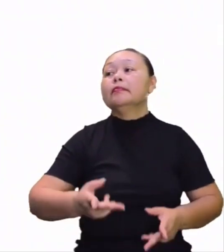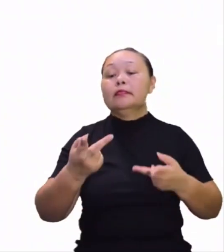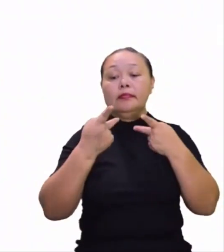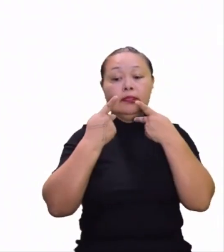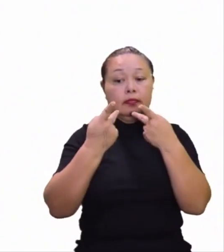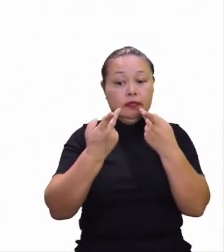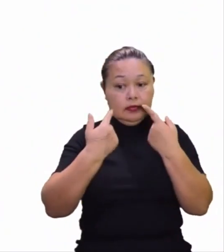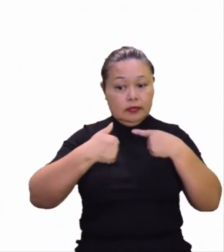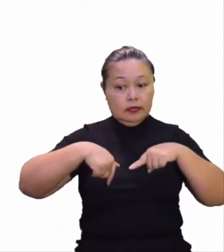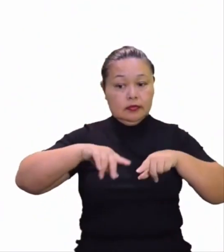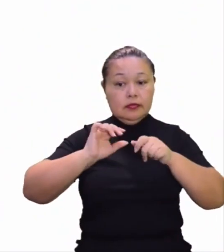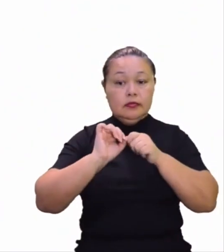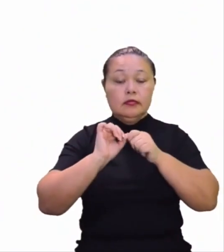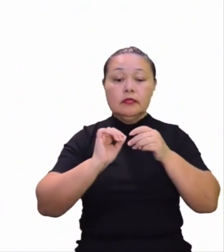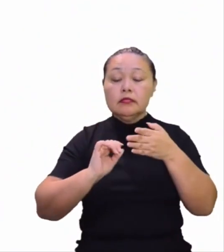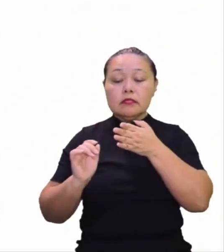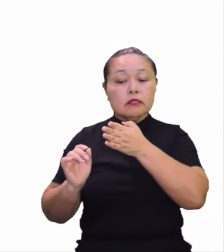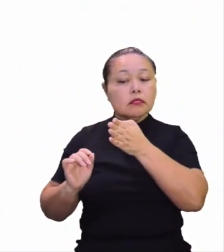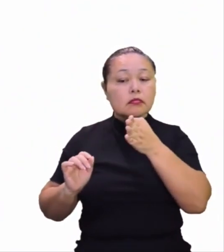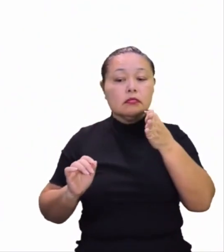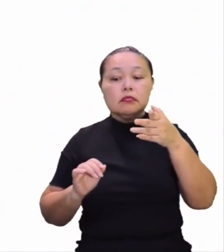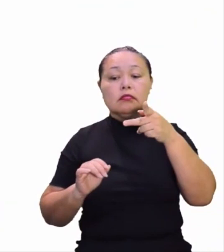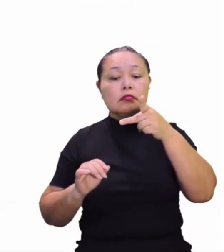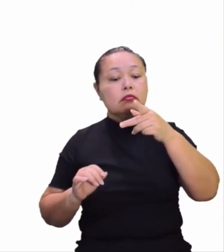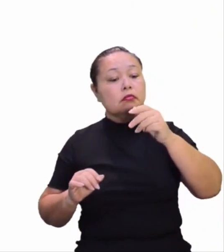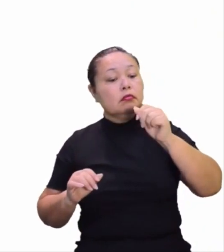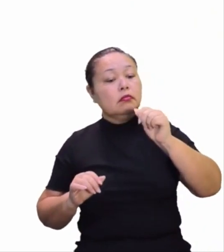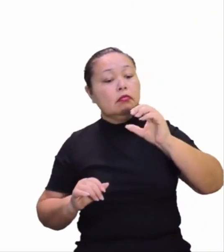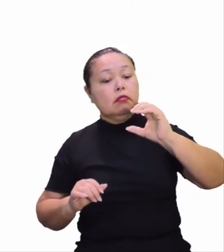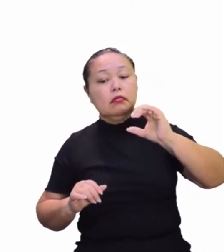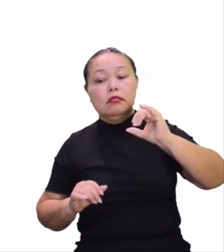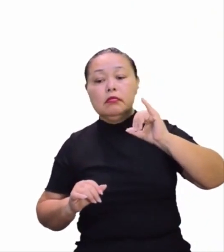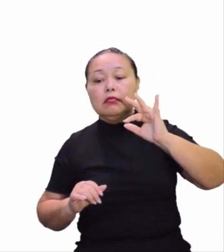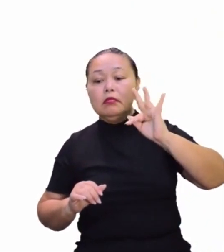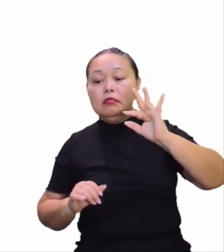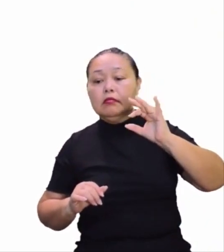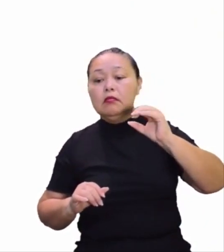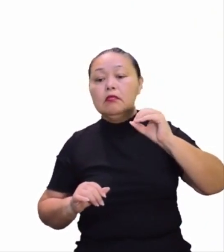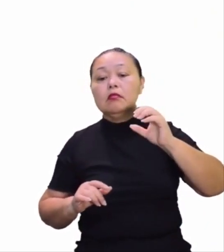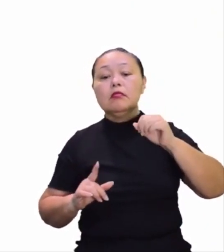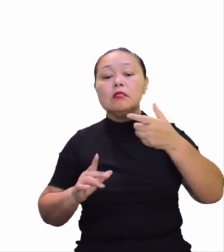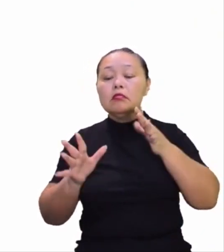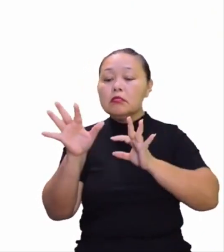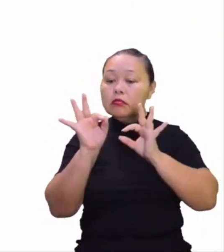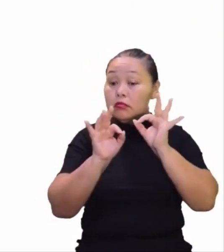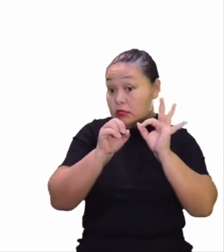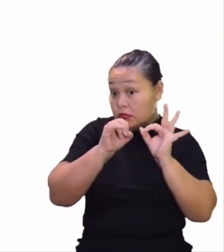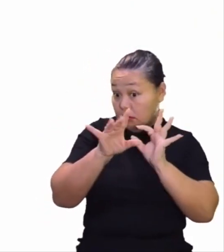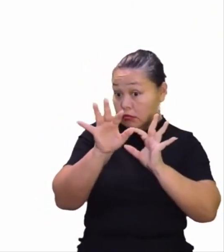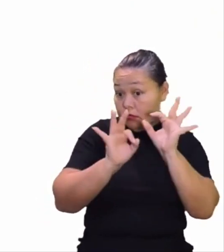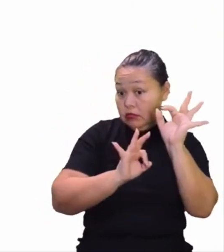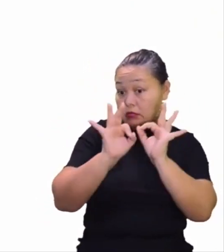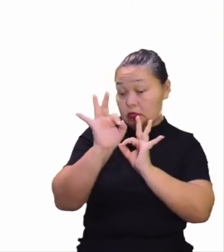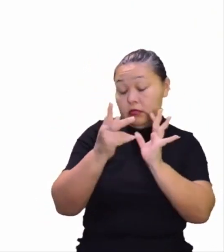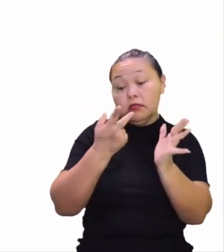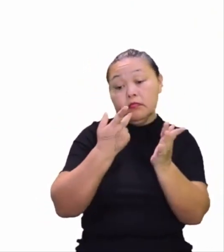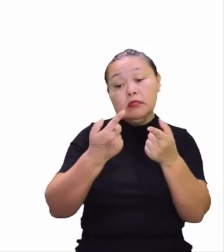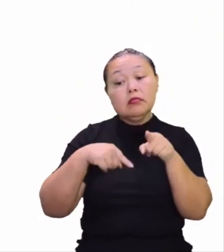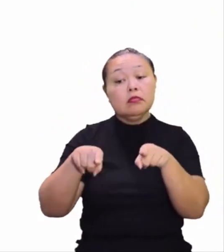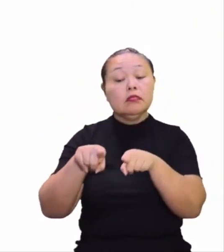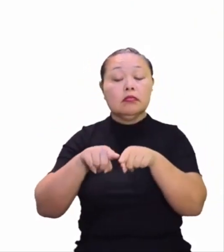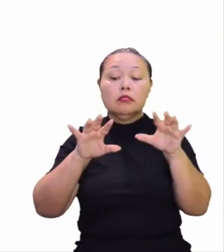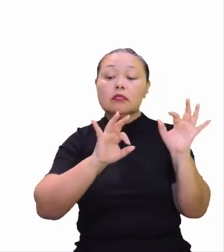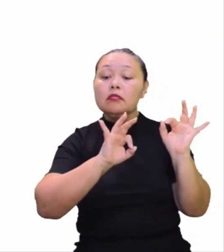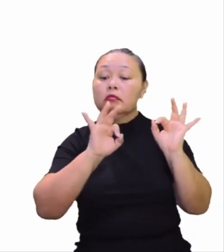Falamos sobre o Caminho do Pacífico, que seria uma rota muito boa, né, se for estruturada, que eu já falei também